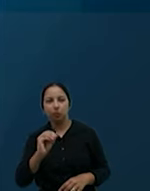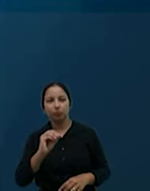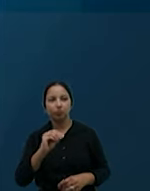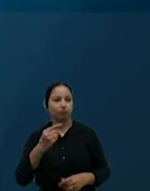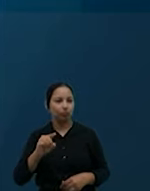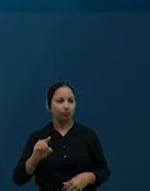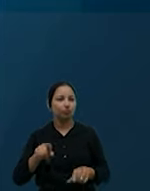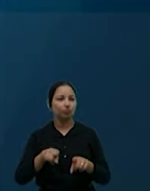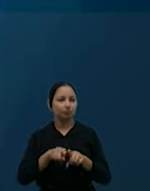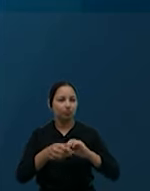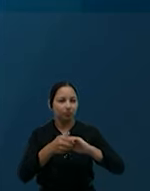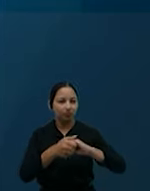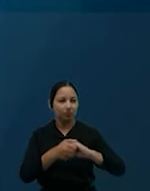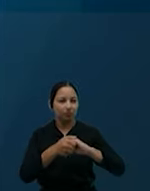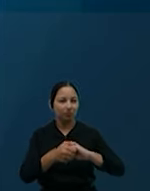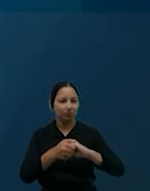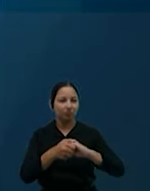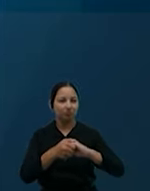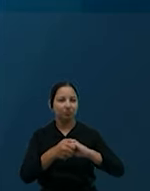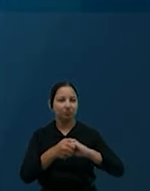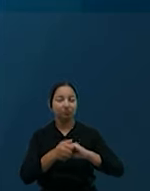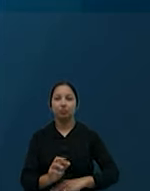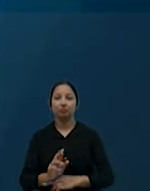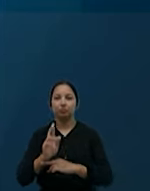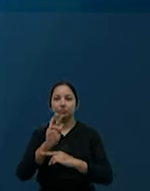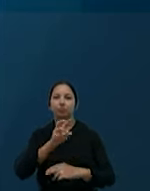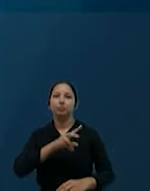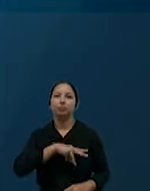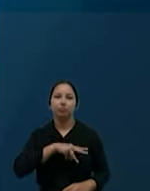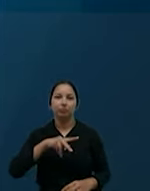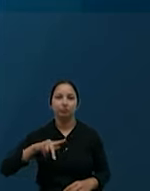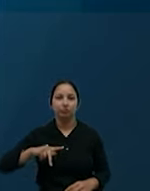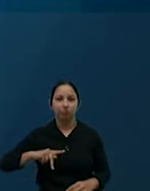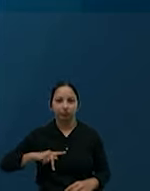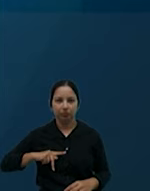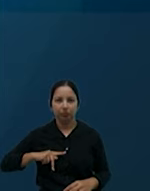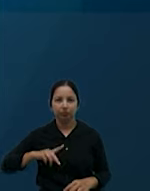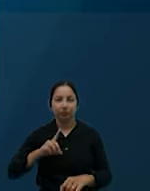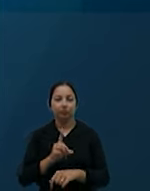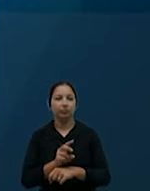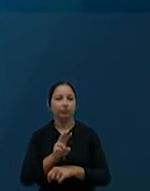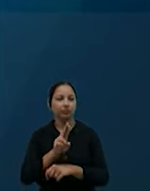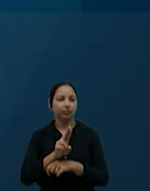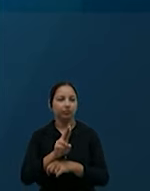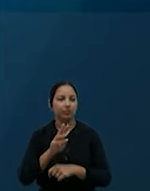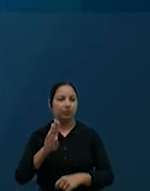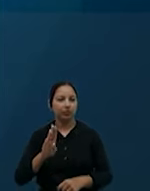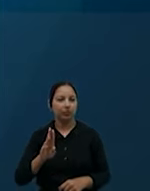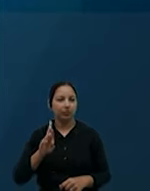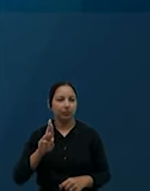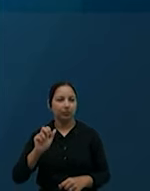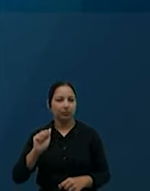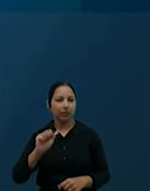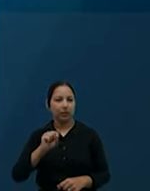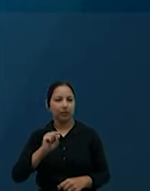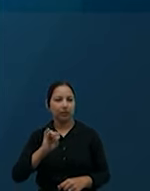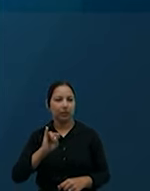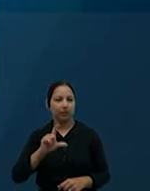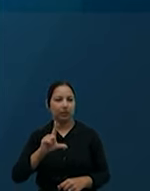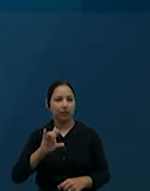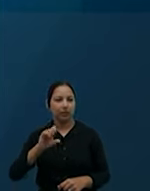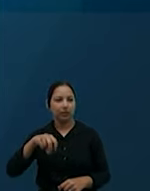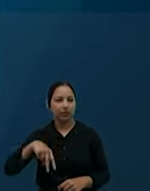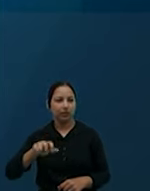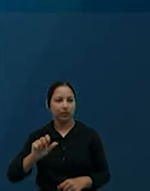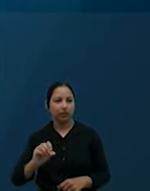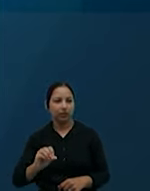Também cumprimento o ilustre representante do Ministério Público Federal, doutor Brasilino, aqui à minha direita. Cumprimento os senhores servidores da nossa